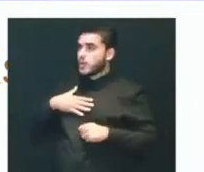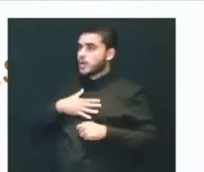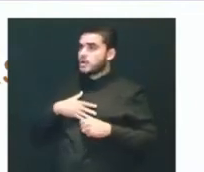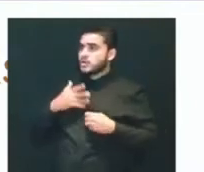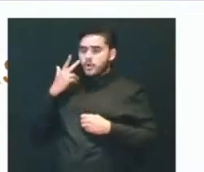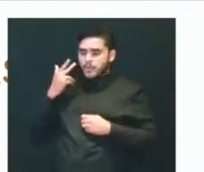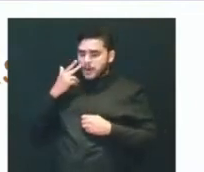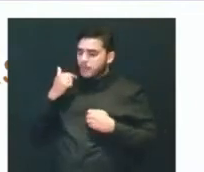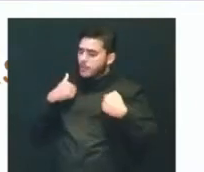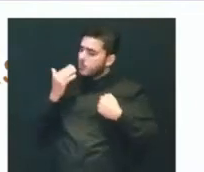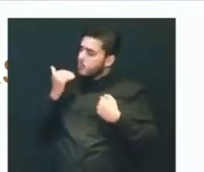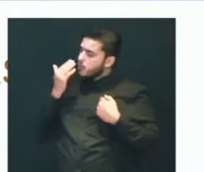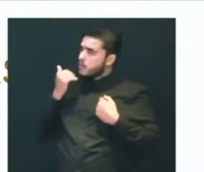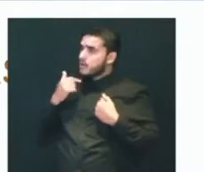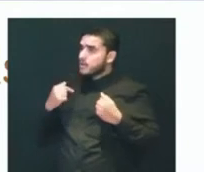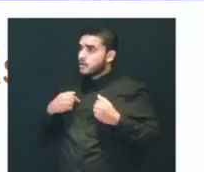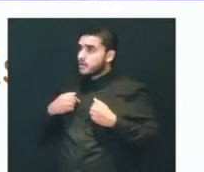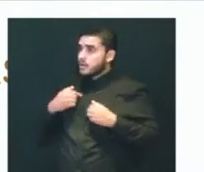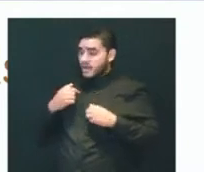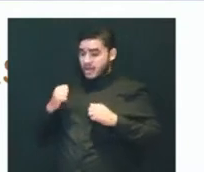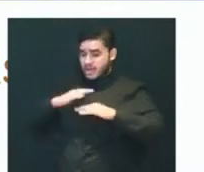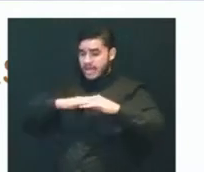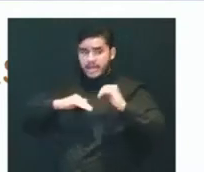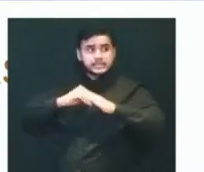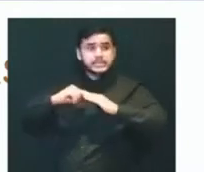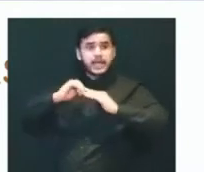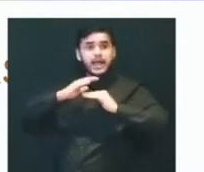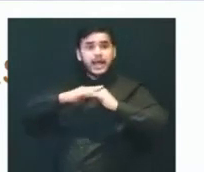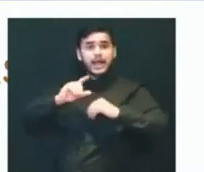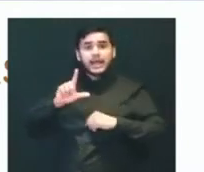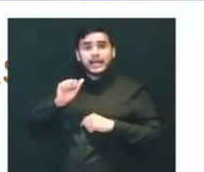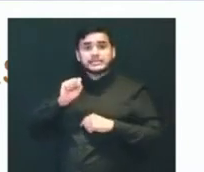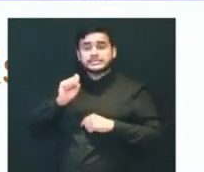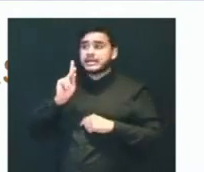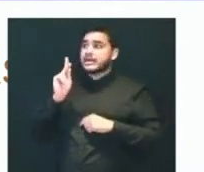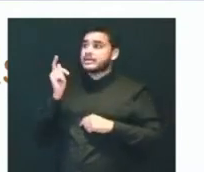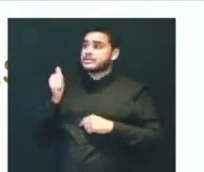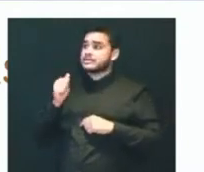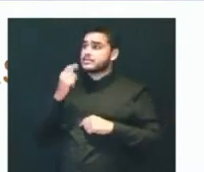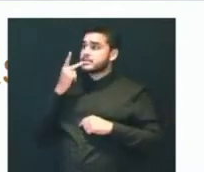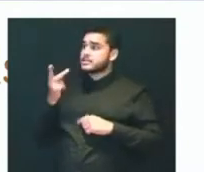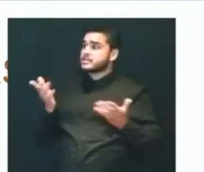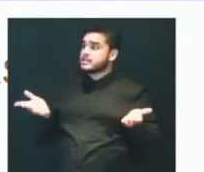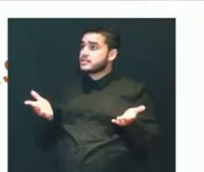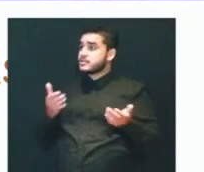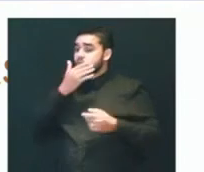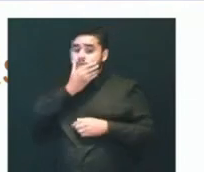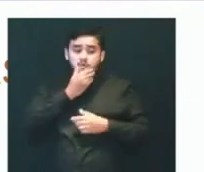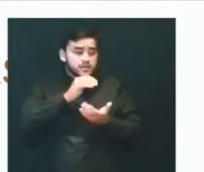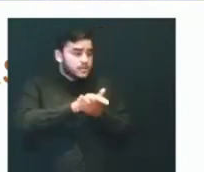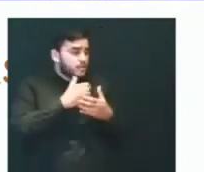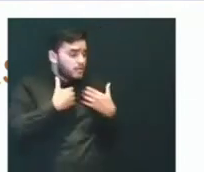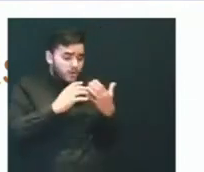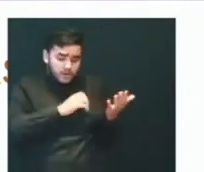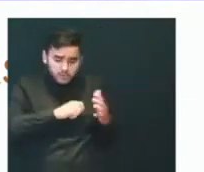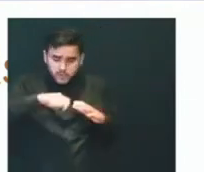cozidozinho. Então, eu não comi nada da lasanha que ele fez. Aí eu, pois a senhora diga para ele, porque ele fez com todo carinho, todo